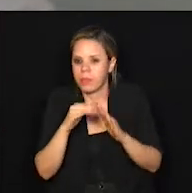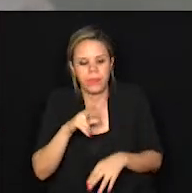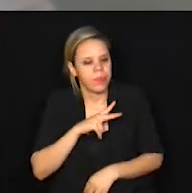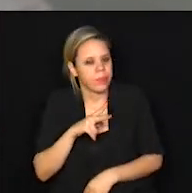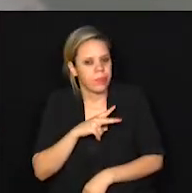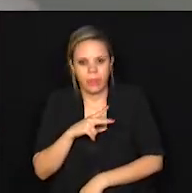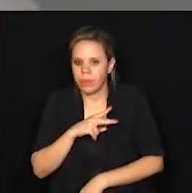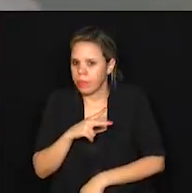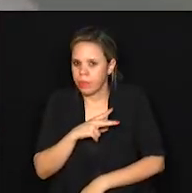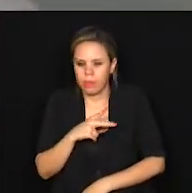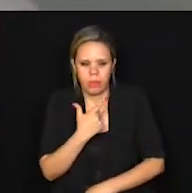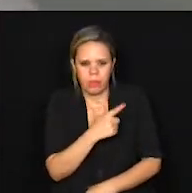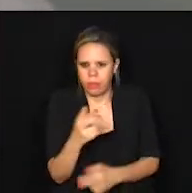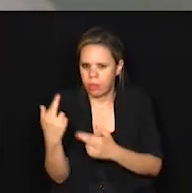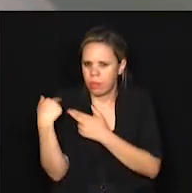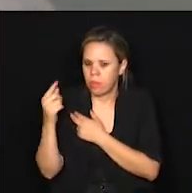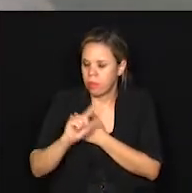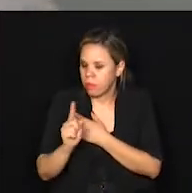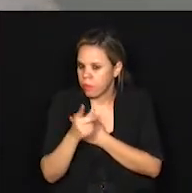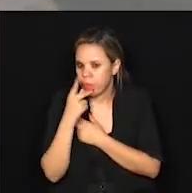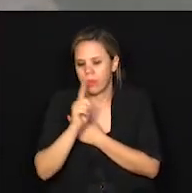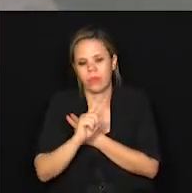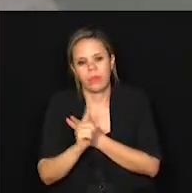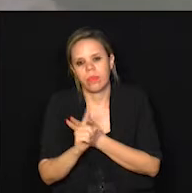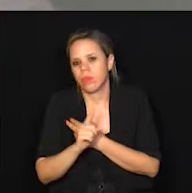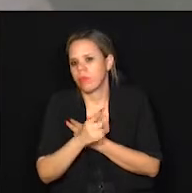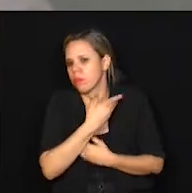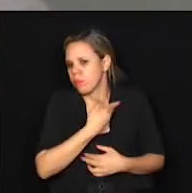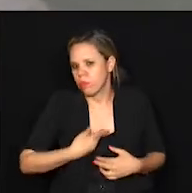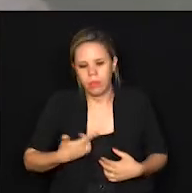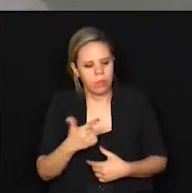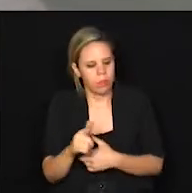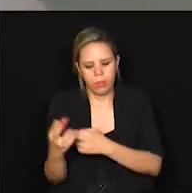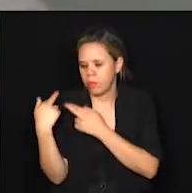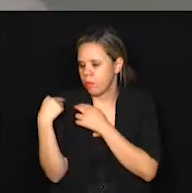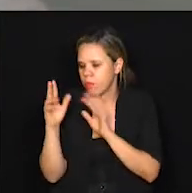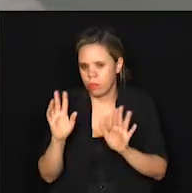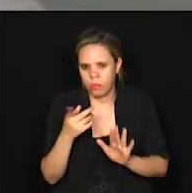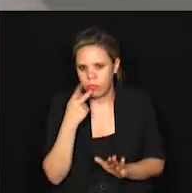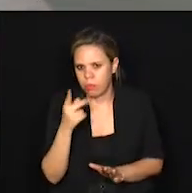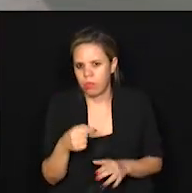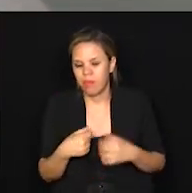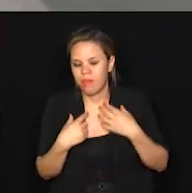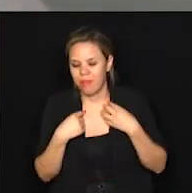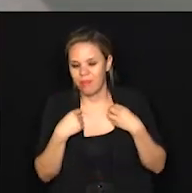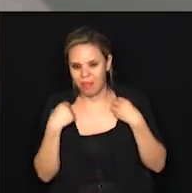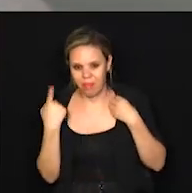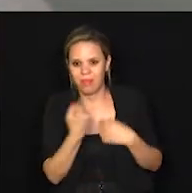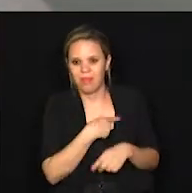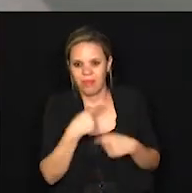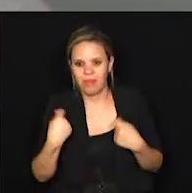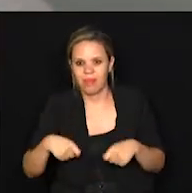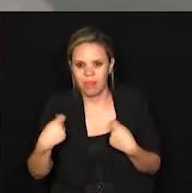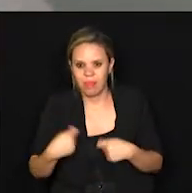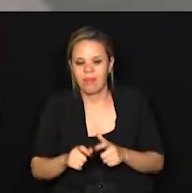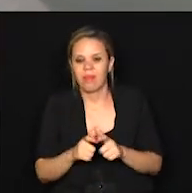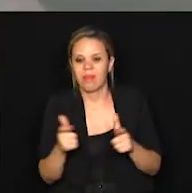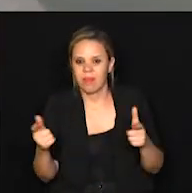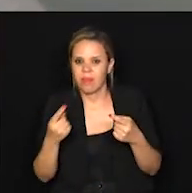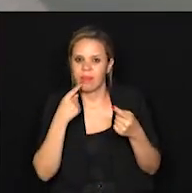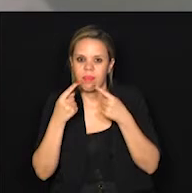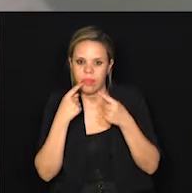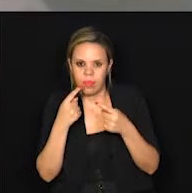em particular com o pessoal do Padre Francisco Silva, que é um grupo de professores. Nós colocamos qual que era o papel do conselho e outros